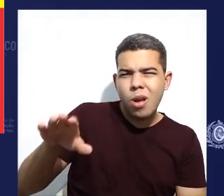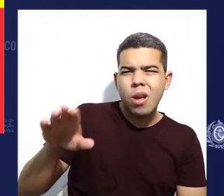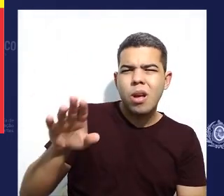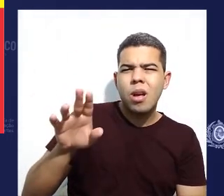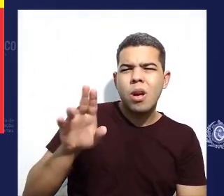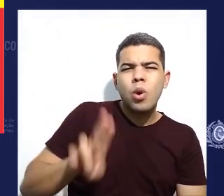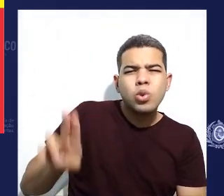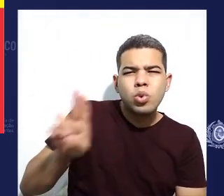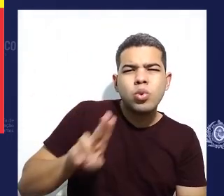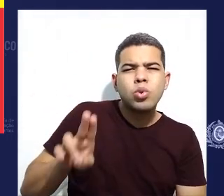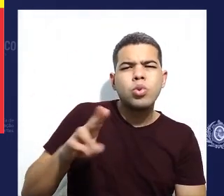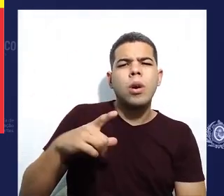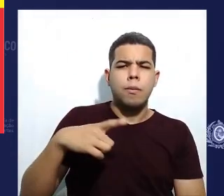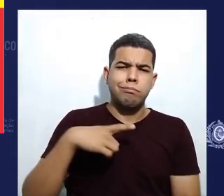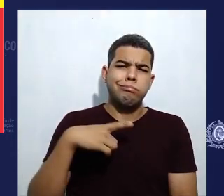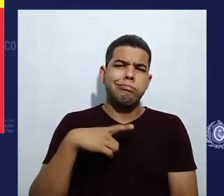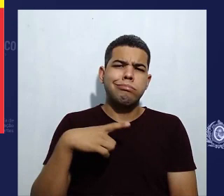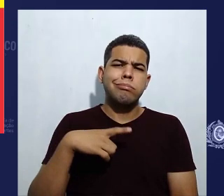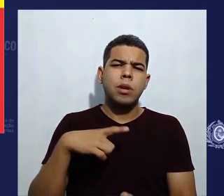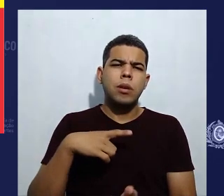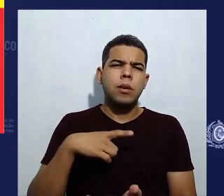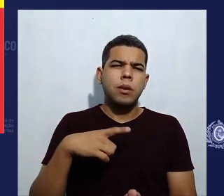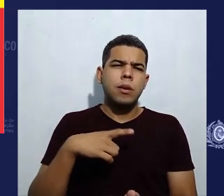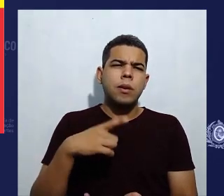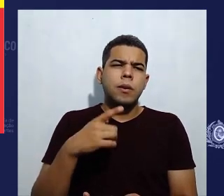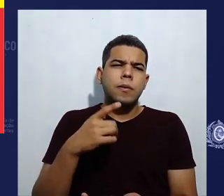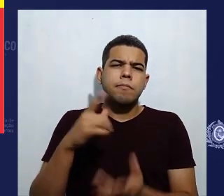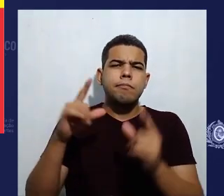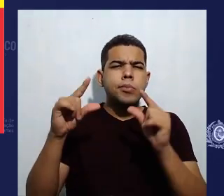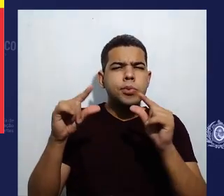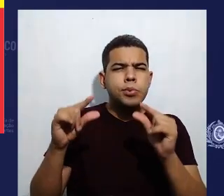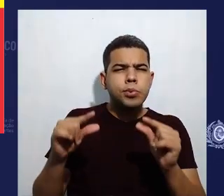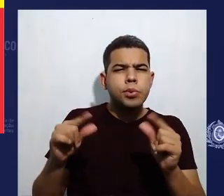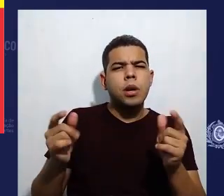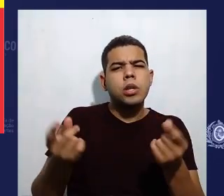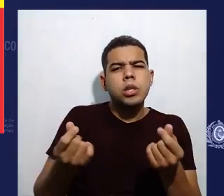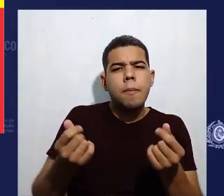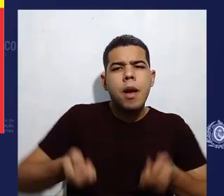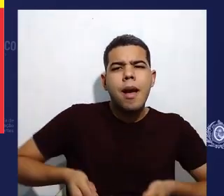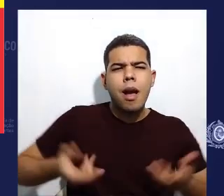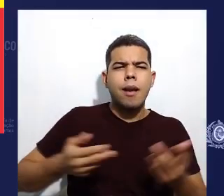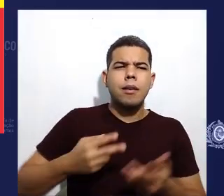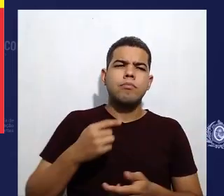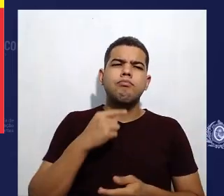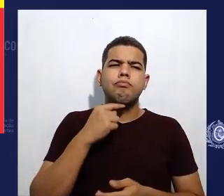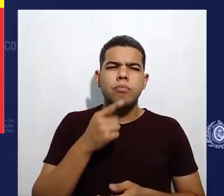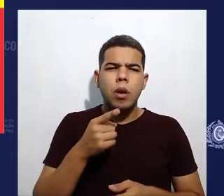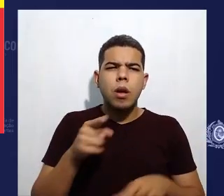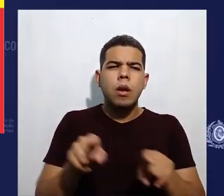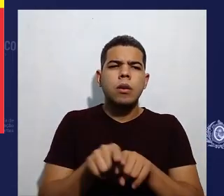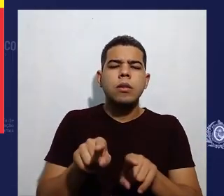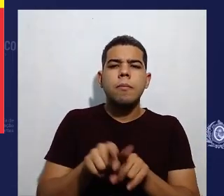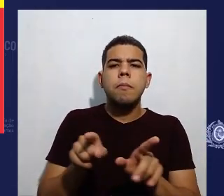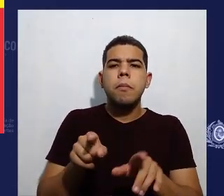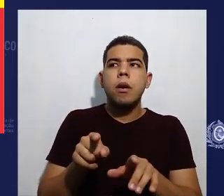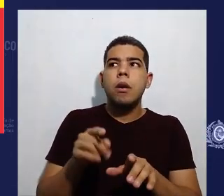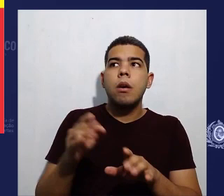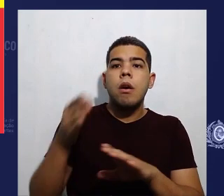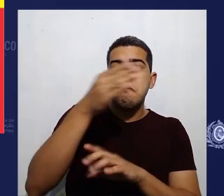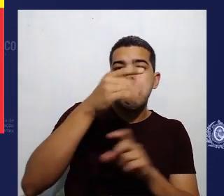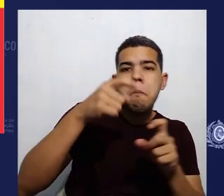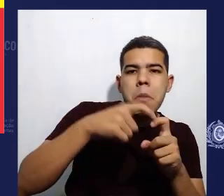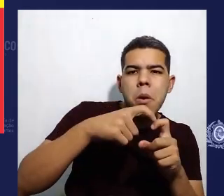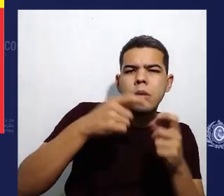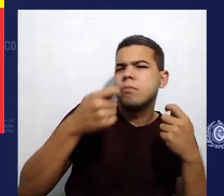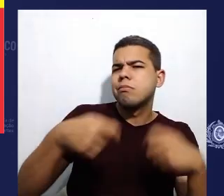usuário. Lógico que também a gente tem conforto para os usuários, por quê? Não há uma necessidade de ir